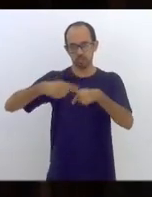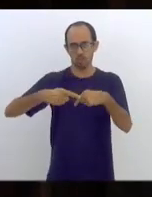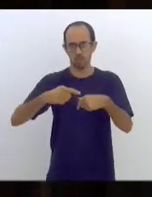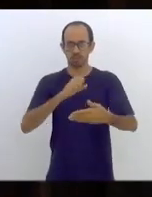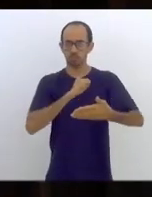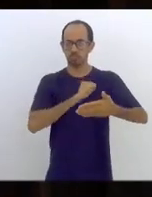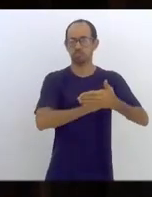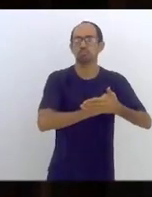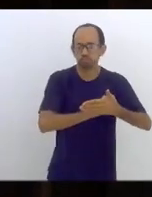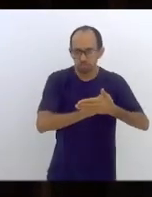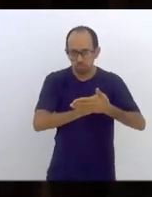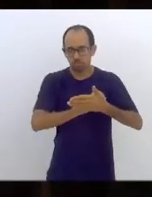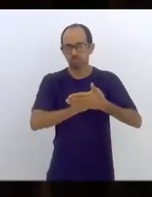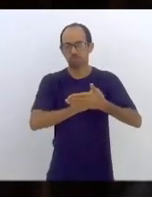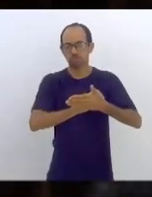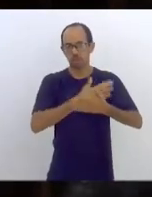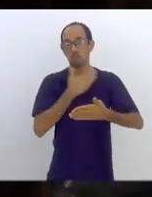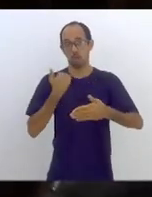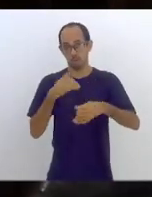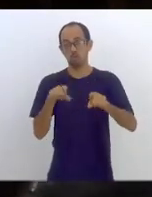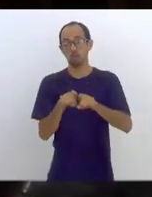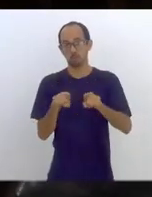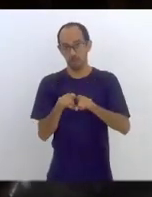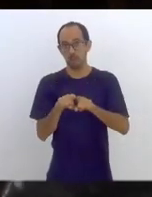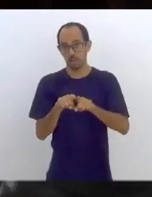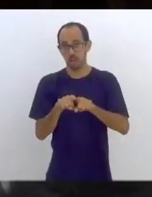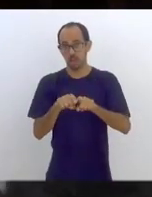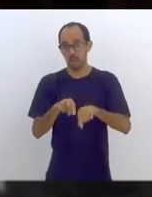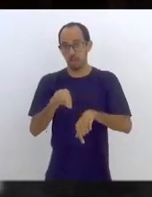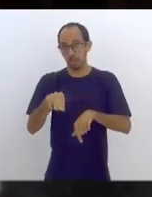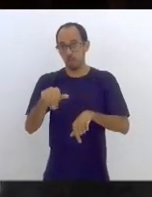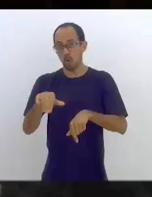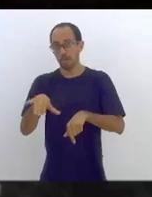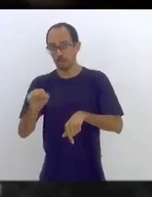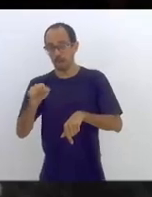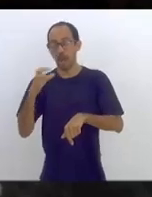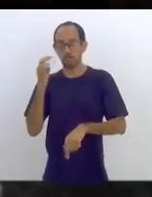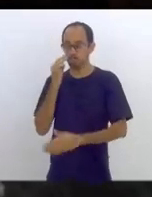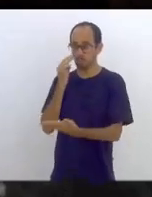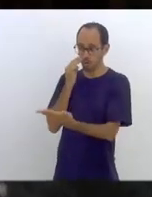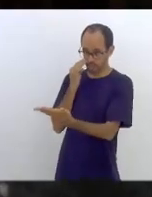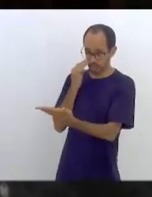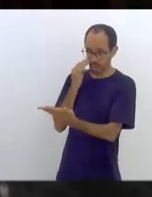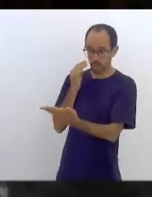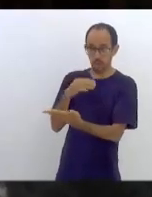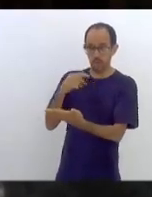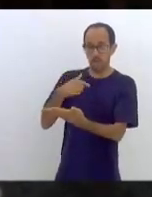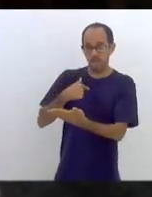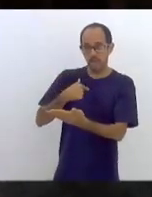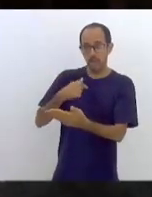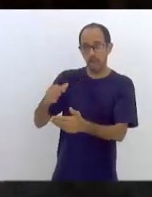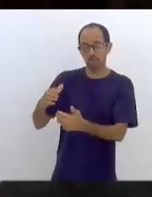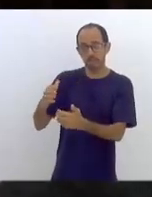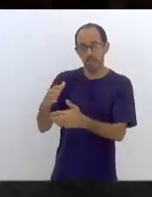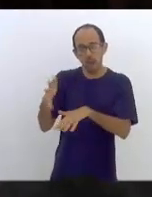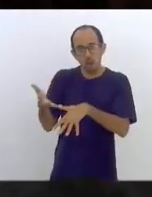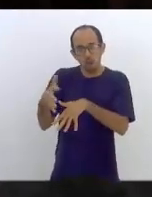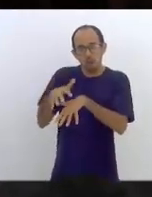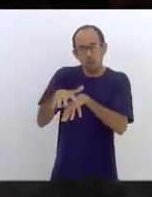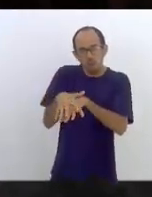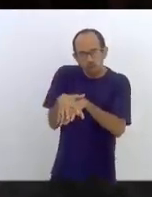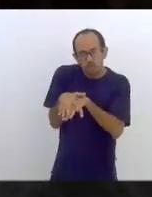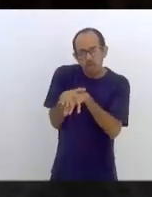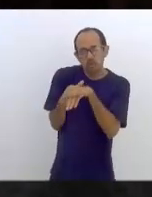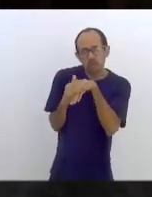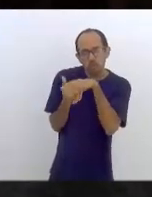também. Então, a Mônica Francisco, ela me aquilombou, ela cuidou de